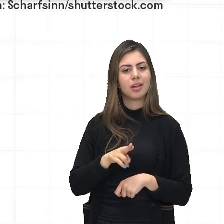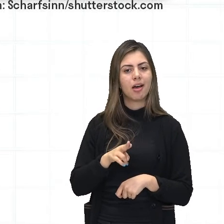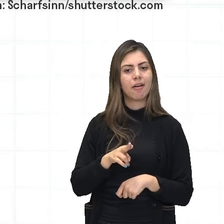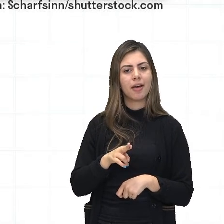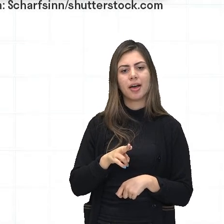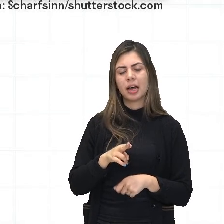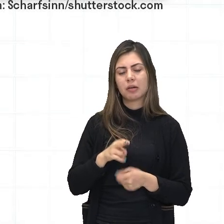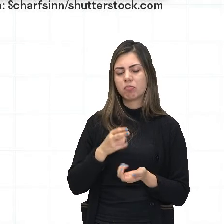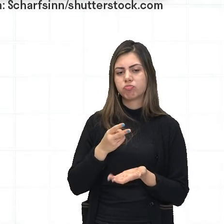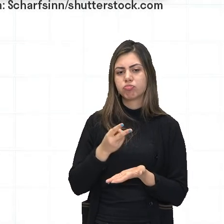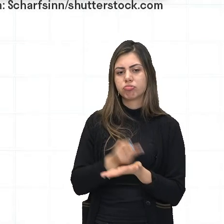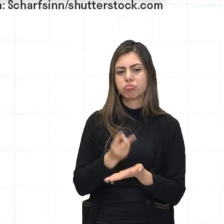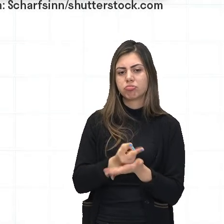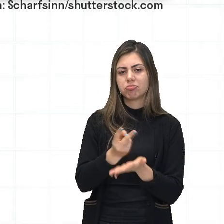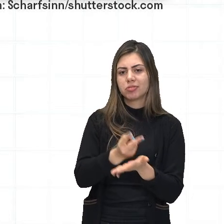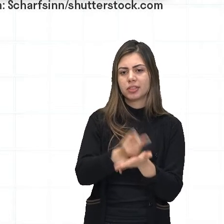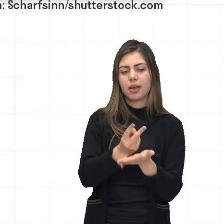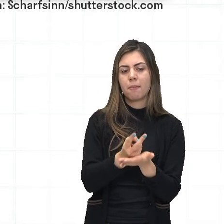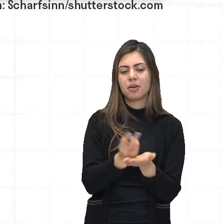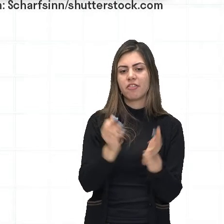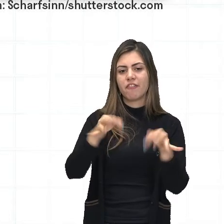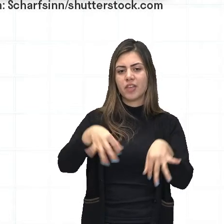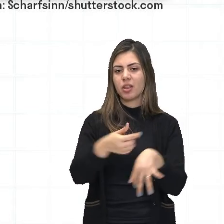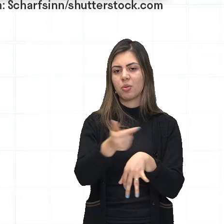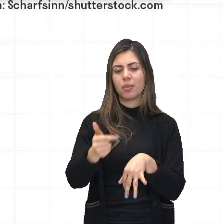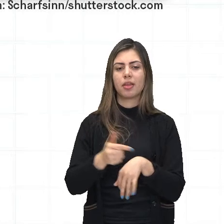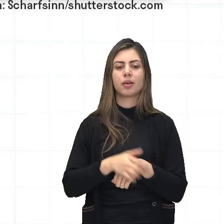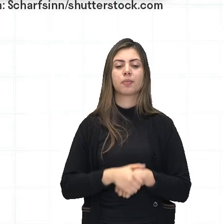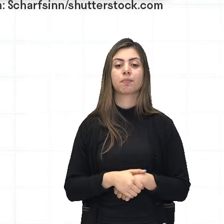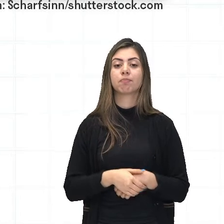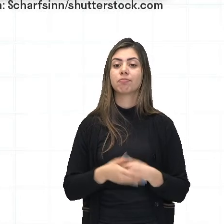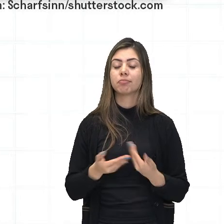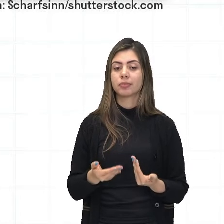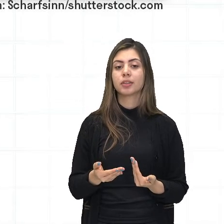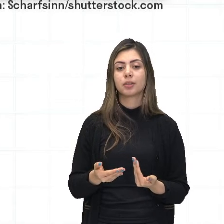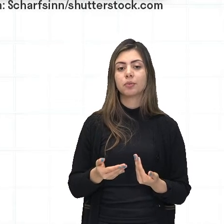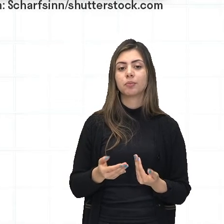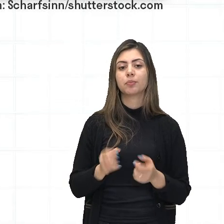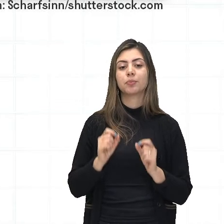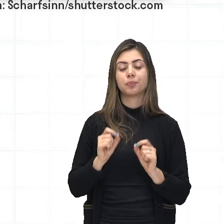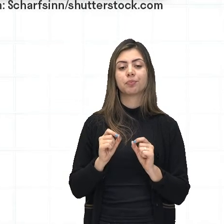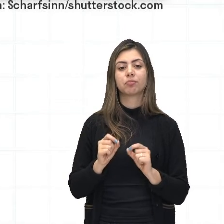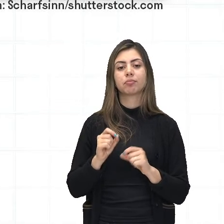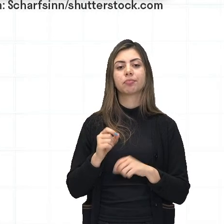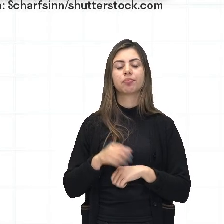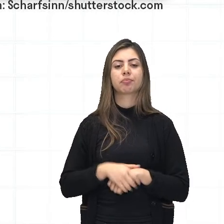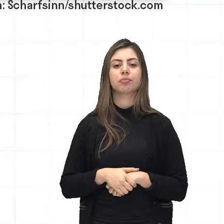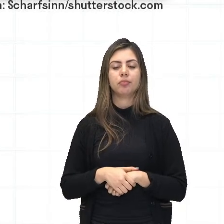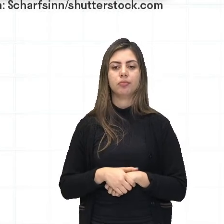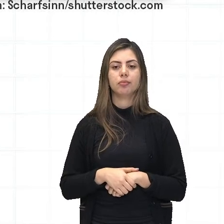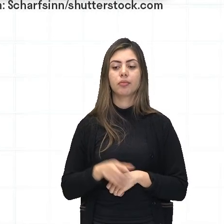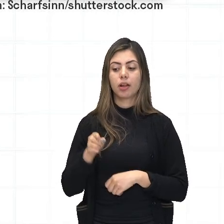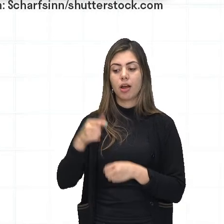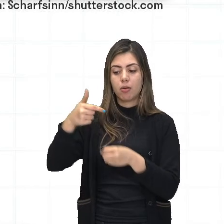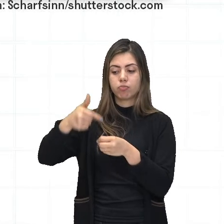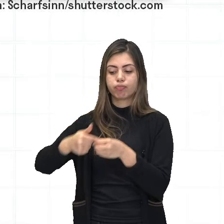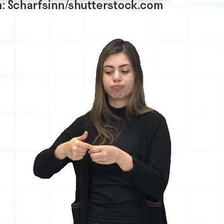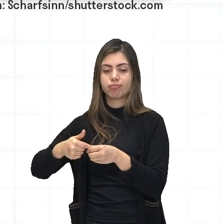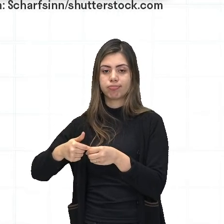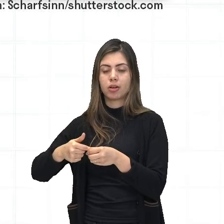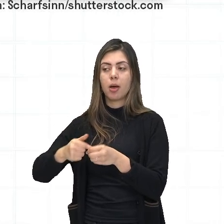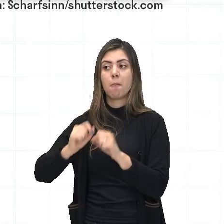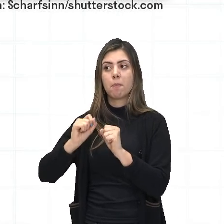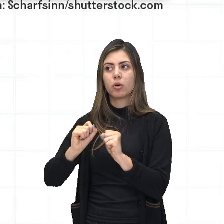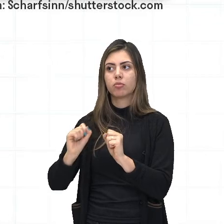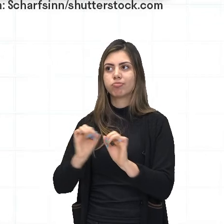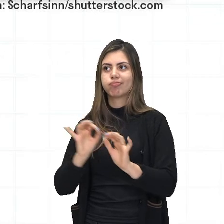continuar utilizando, que ela não vai acabar, né? Então, além da poluição ambiental que causam os combustíveis fósseis,